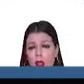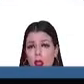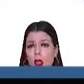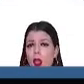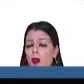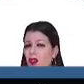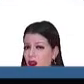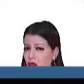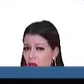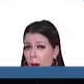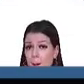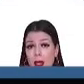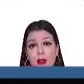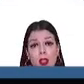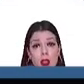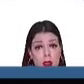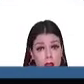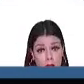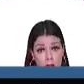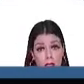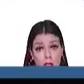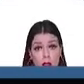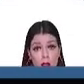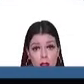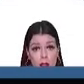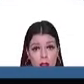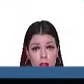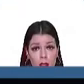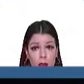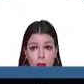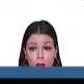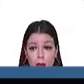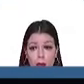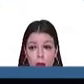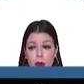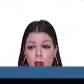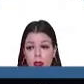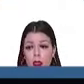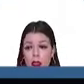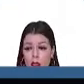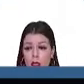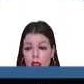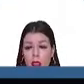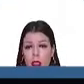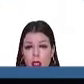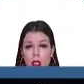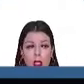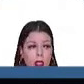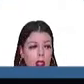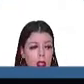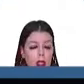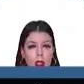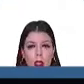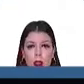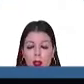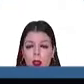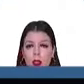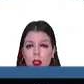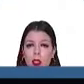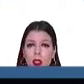imprensa, mas a responsabilidade com a informação dentro daquilo que muitas vezes se busca e